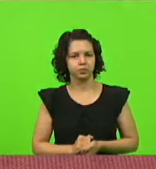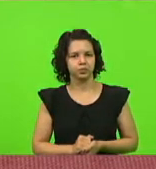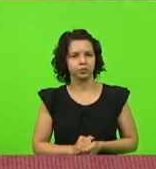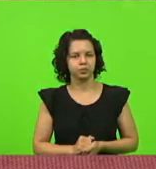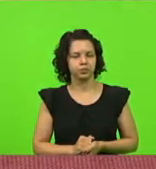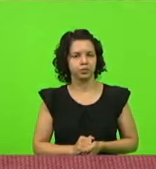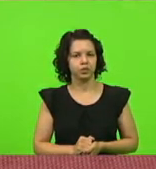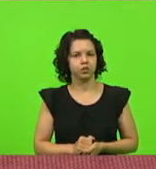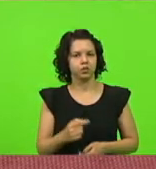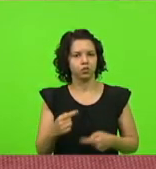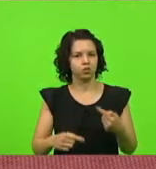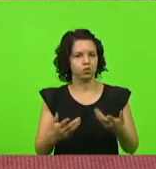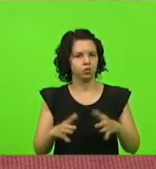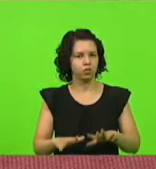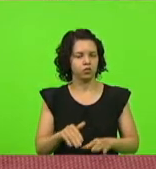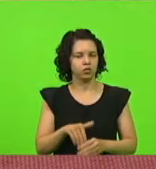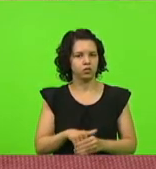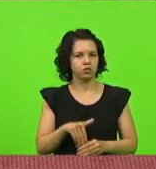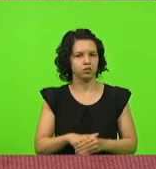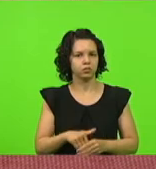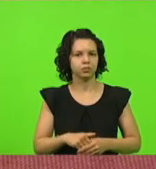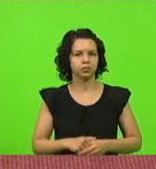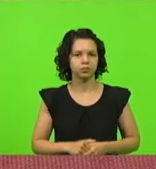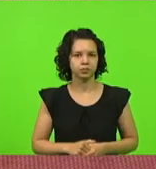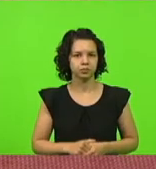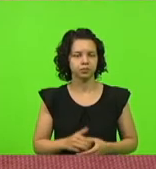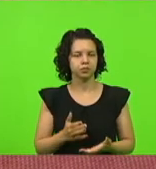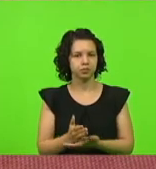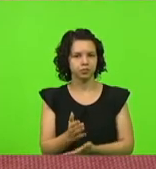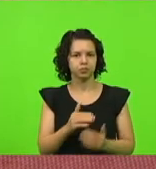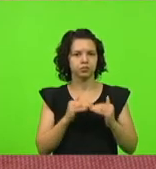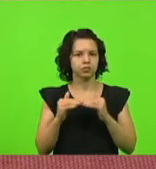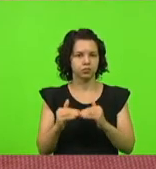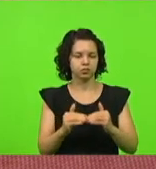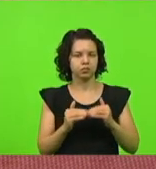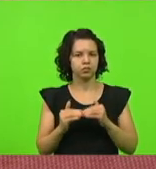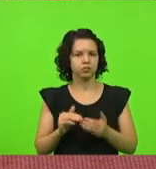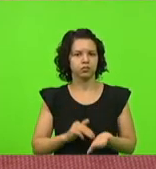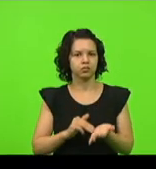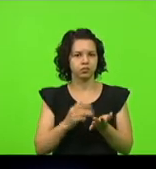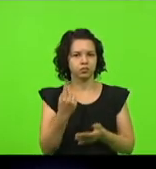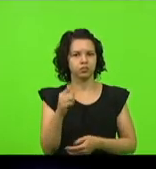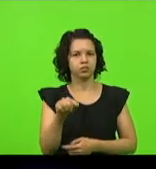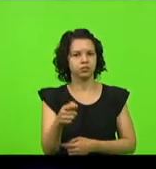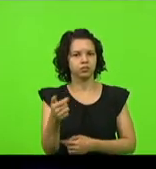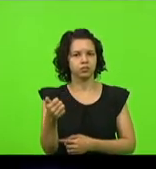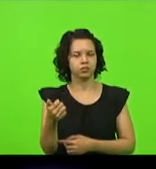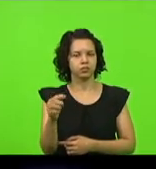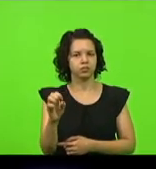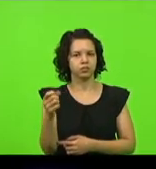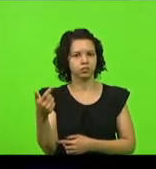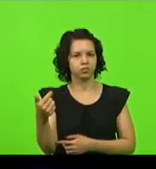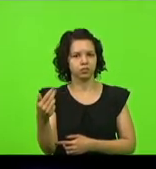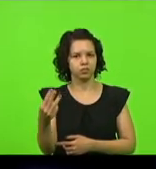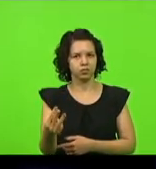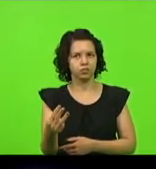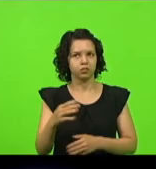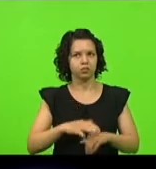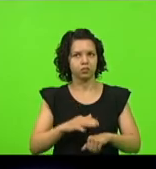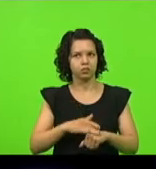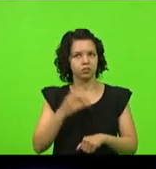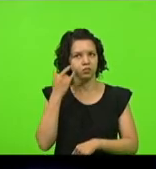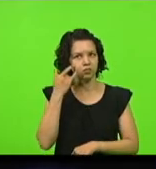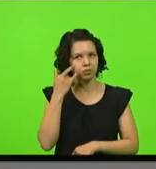discutir em votação, deputados que aprovam, permaneçam como se encontram. Aprovado por unanimidade. Moção 1113, autor deputado Mauro de Nadal, cumprimentando a empresa